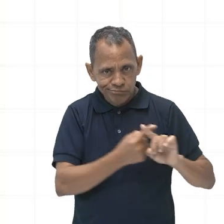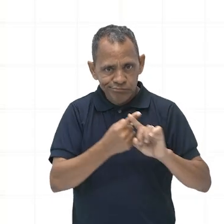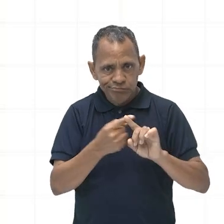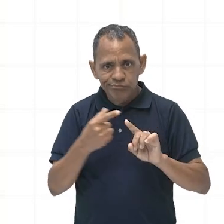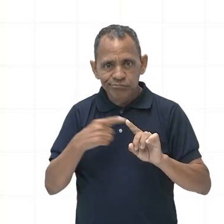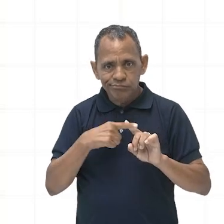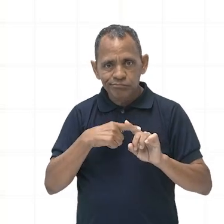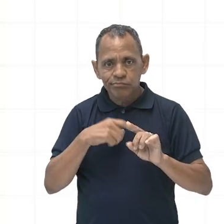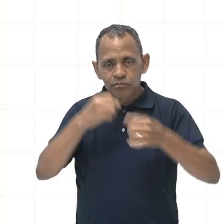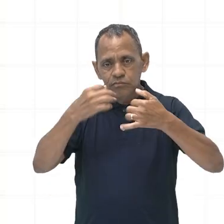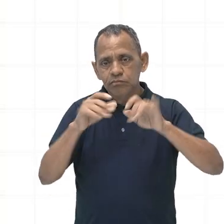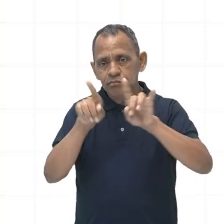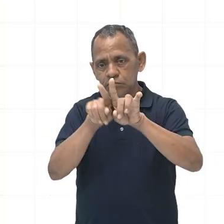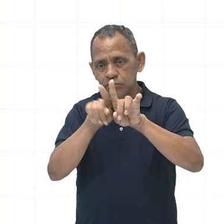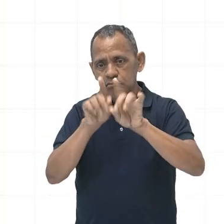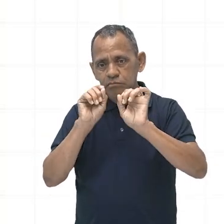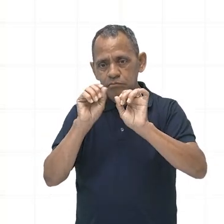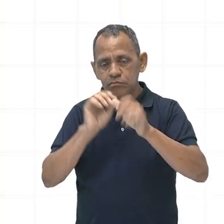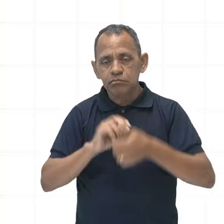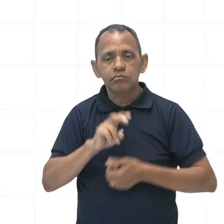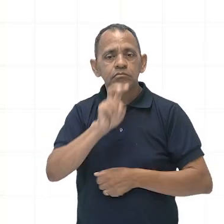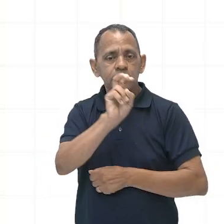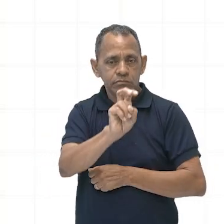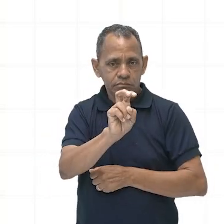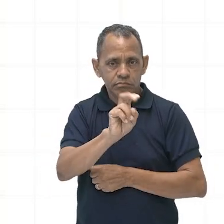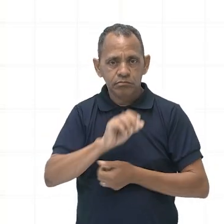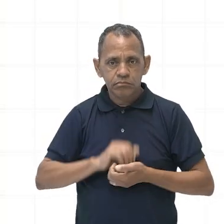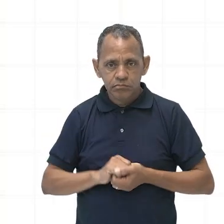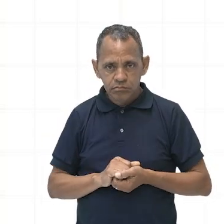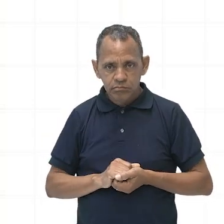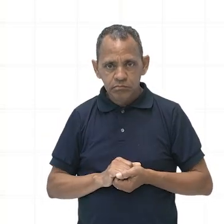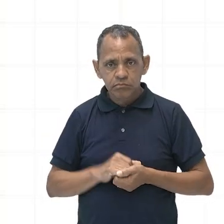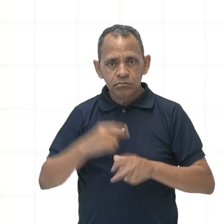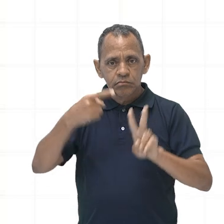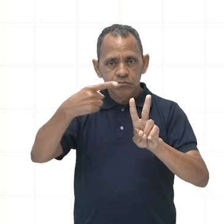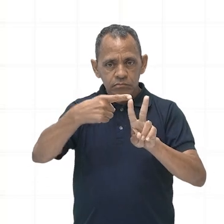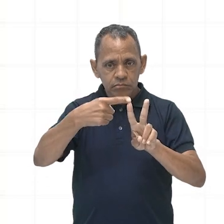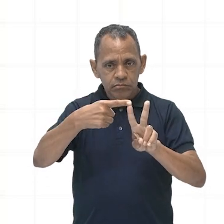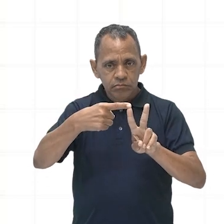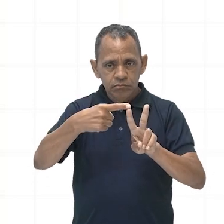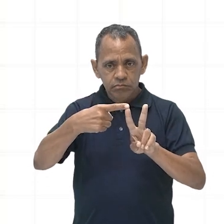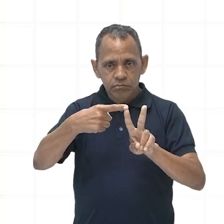diz o seguinte, quinta propriedade, a raiz de